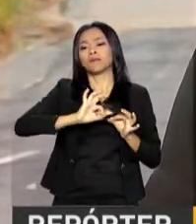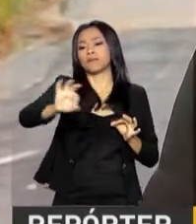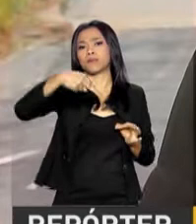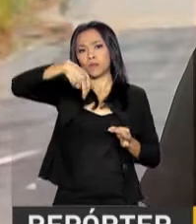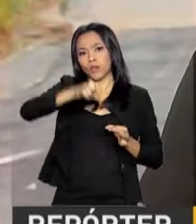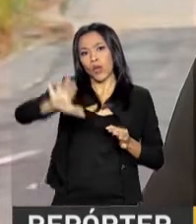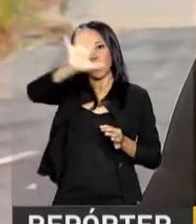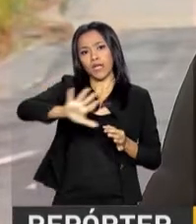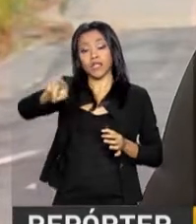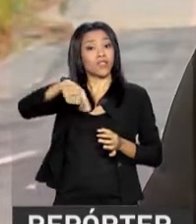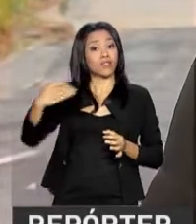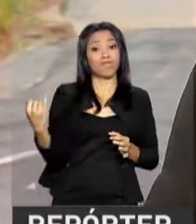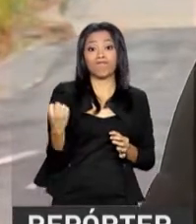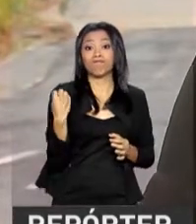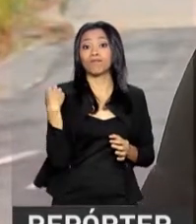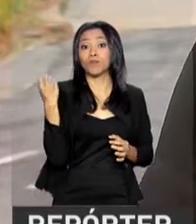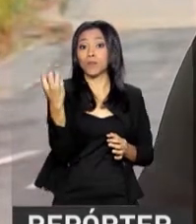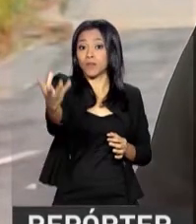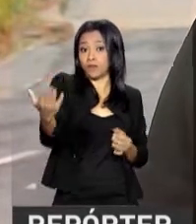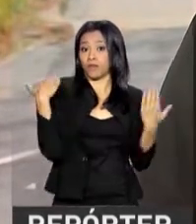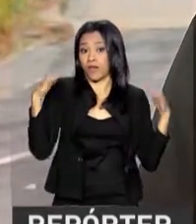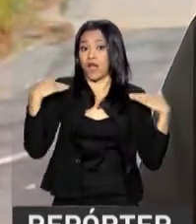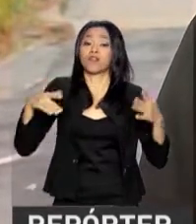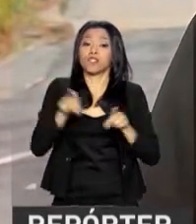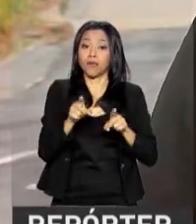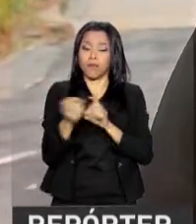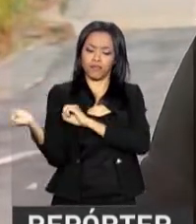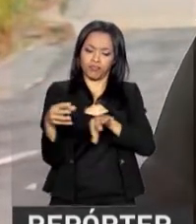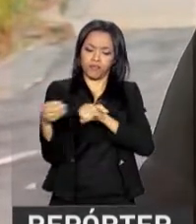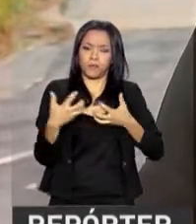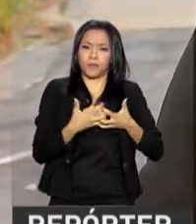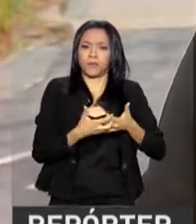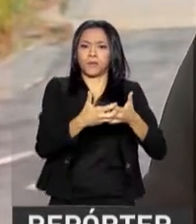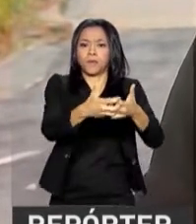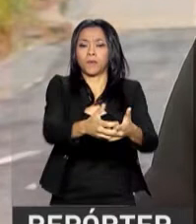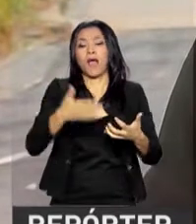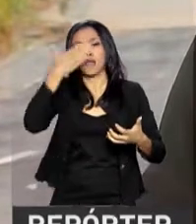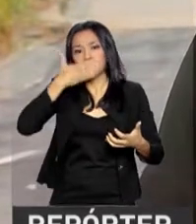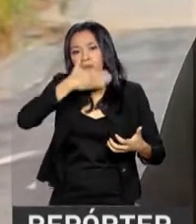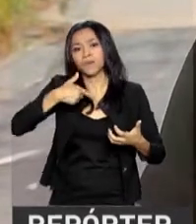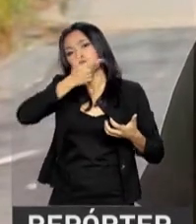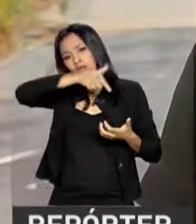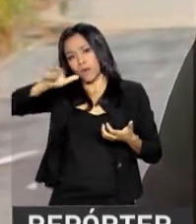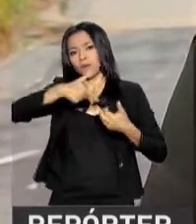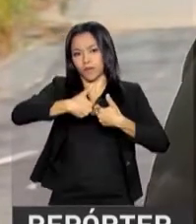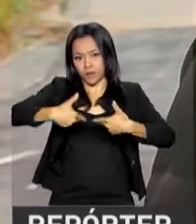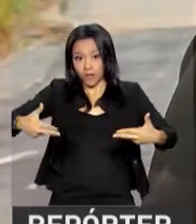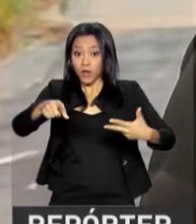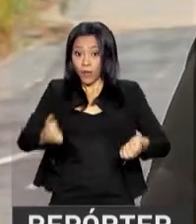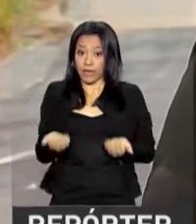fundamental para o turismo e para o escoamento da produção agroindustrial de açúcar e álcool da região como a entrega